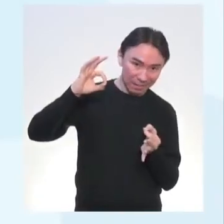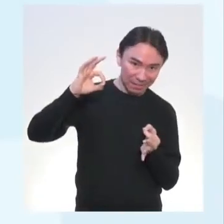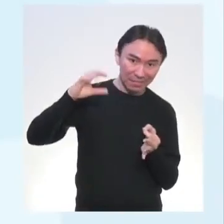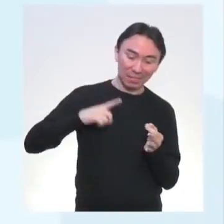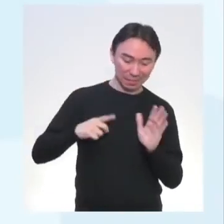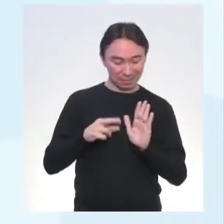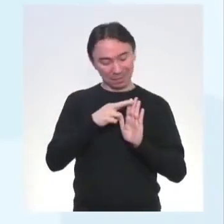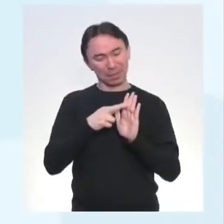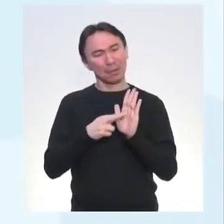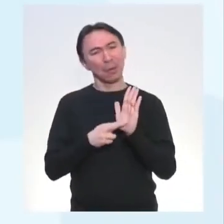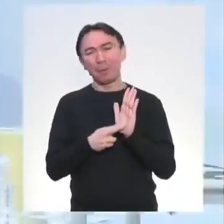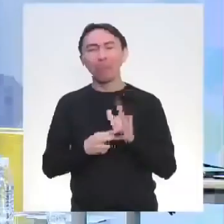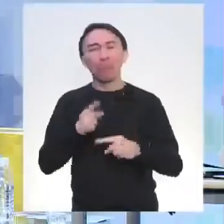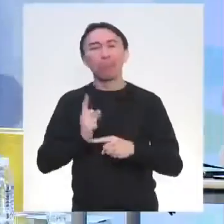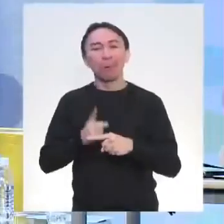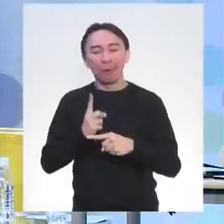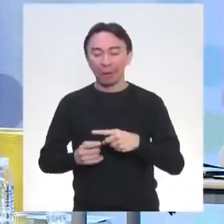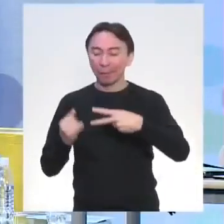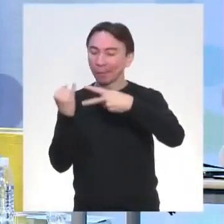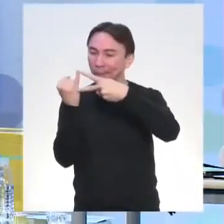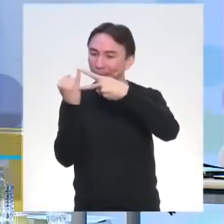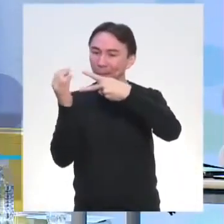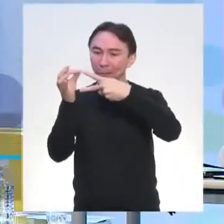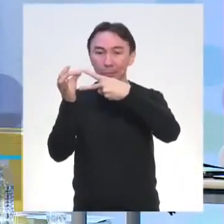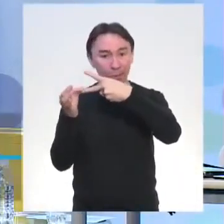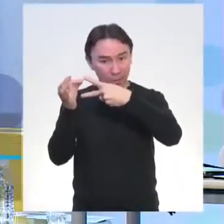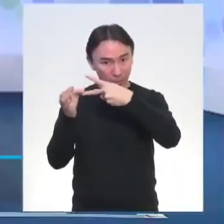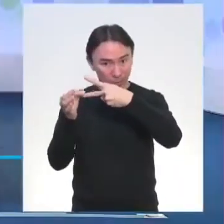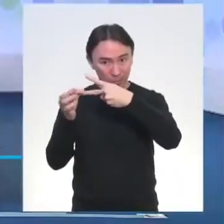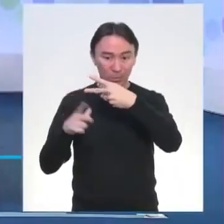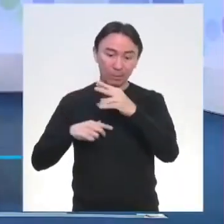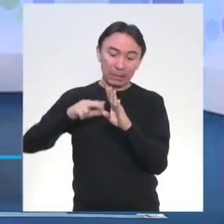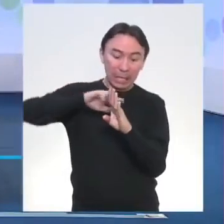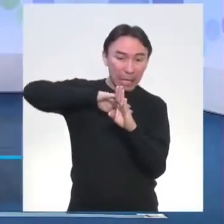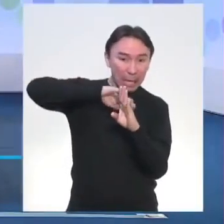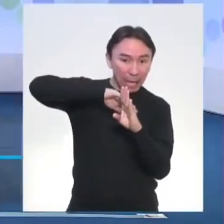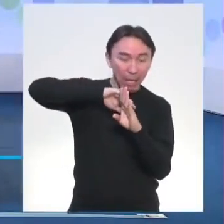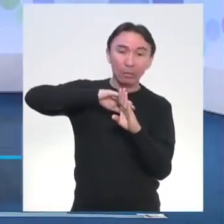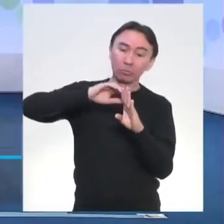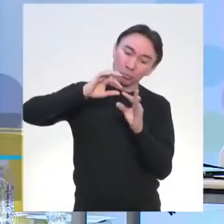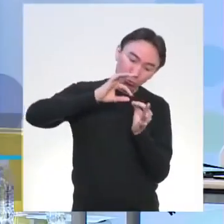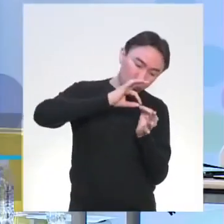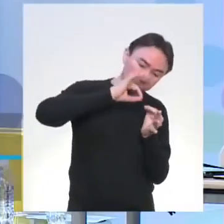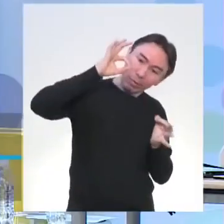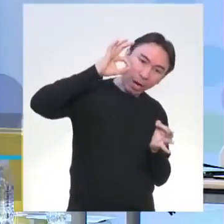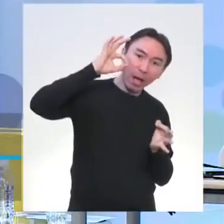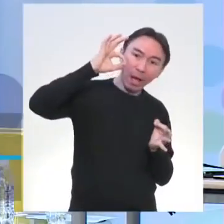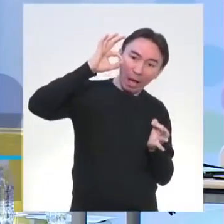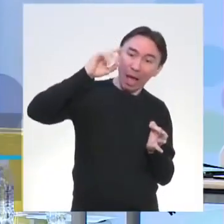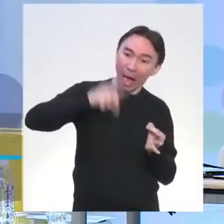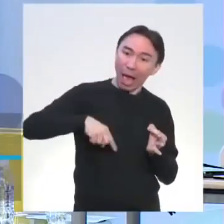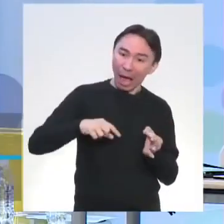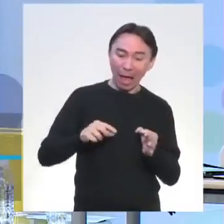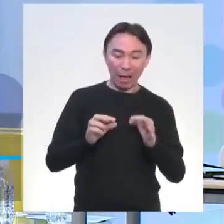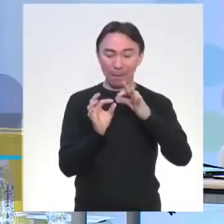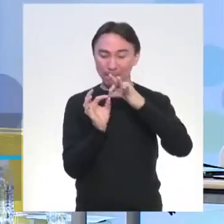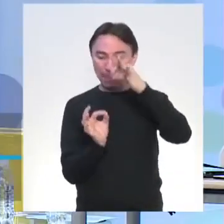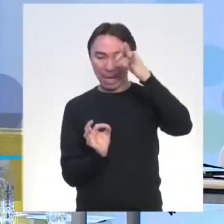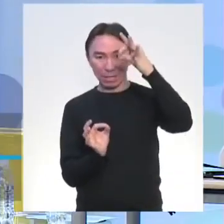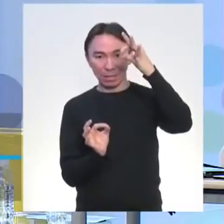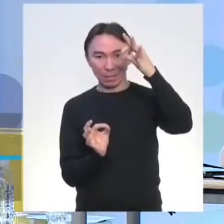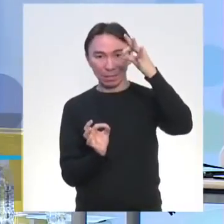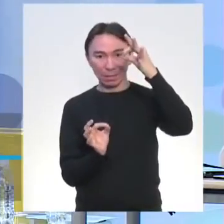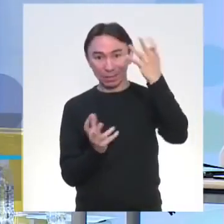os lados dos polígonos são segmentos de reta, né, Vivi? Então, para dar nome para esses segmentos de reta, nós